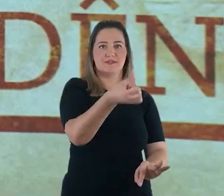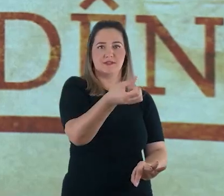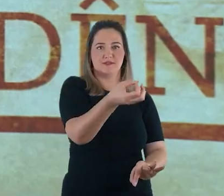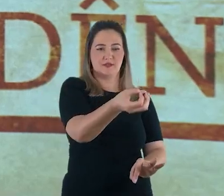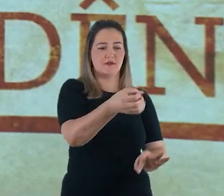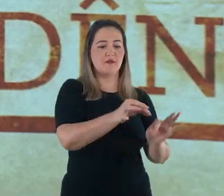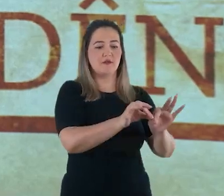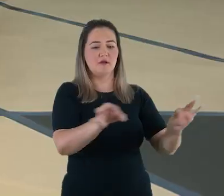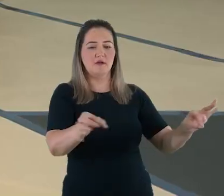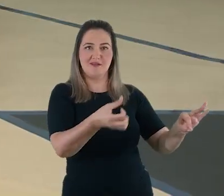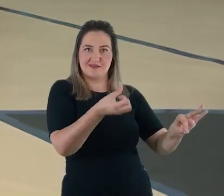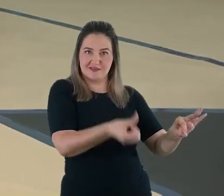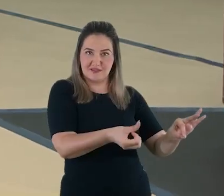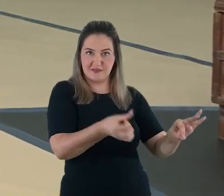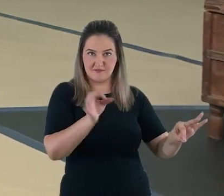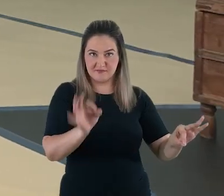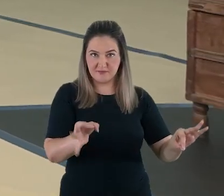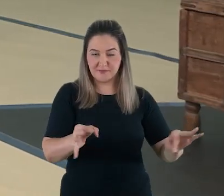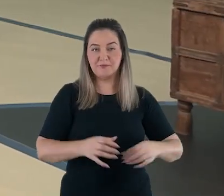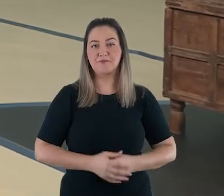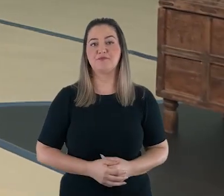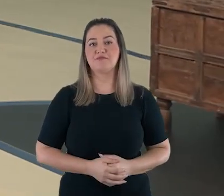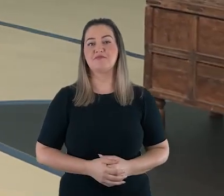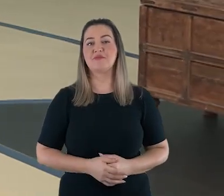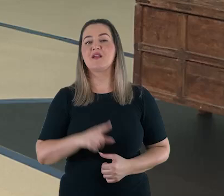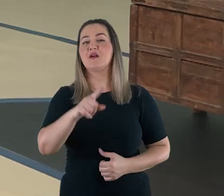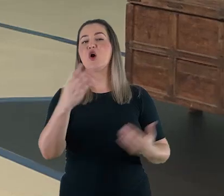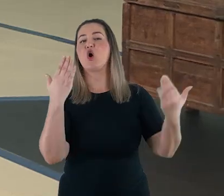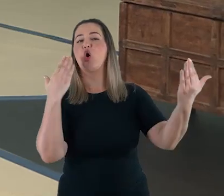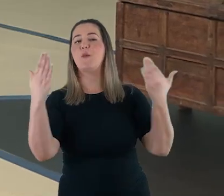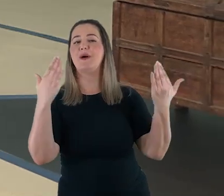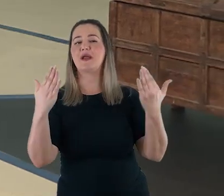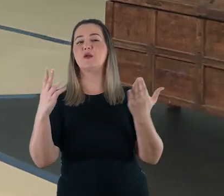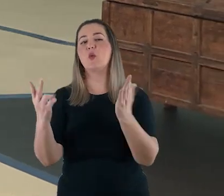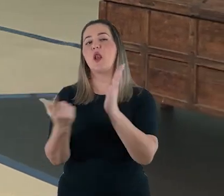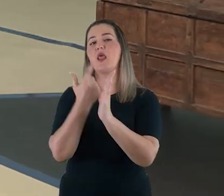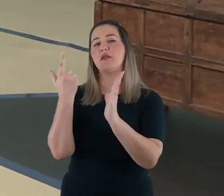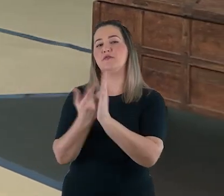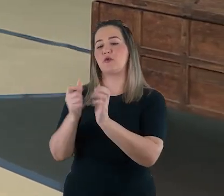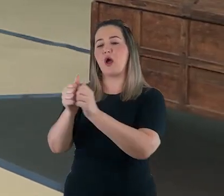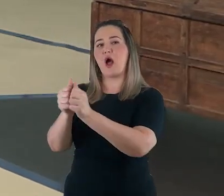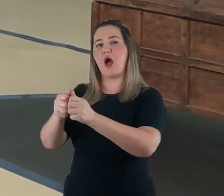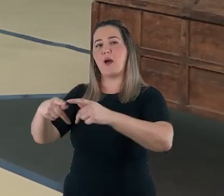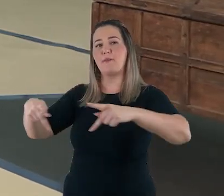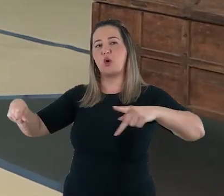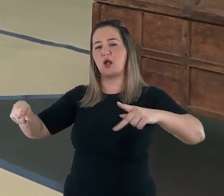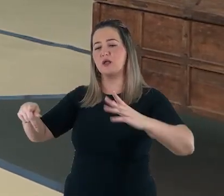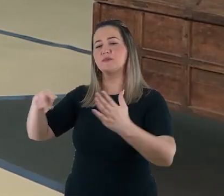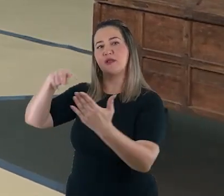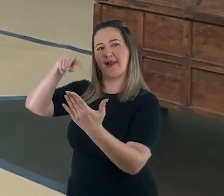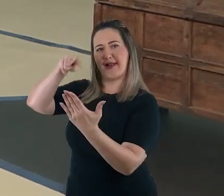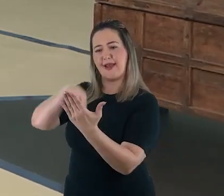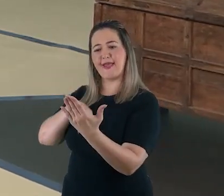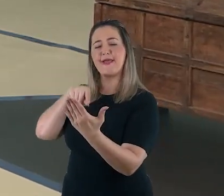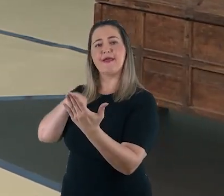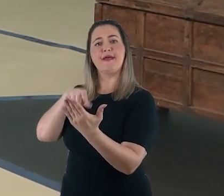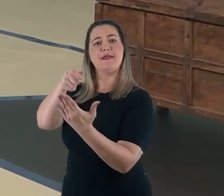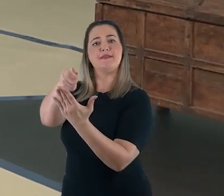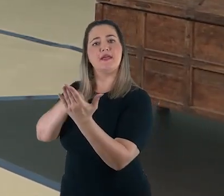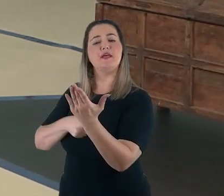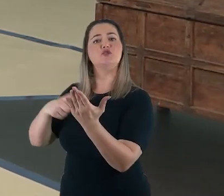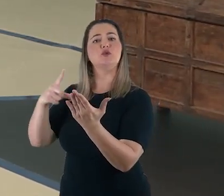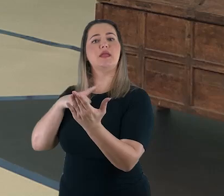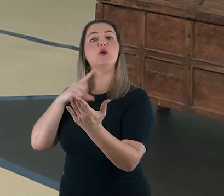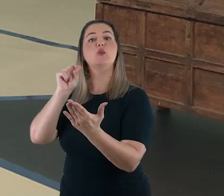60. Aí você vai para o Apocalipse e lá também repete um quadro simbólico de uma imagem,